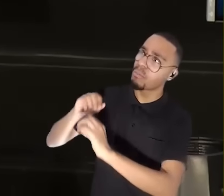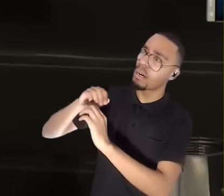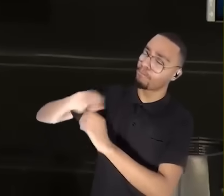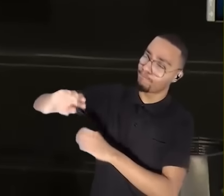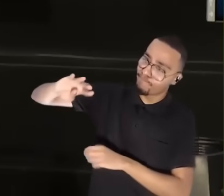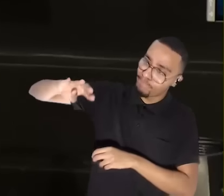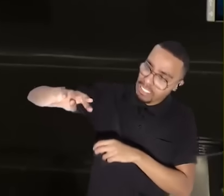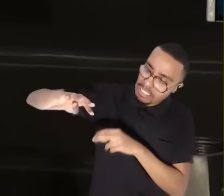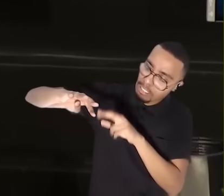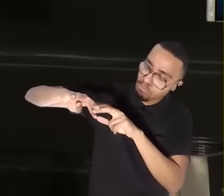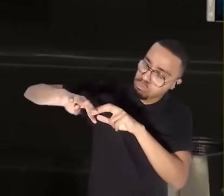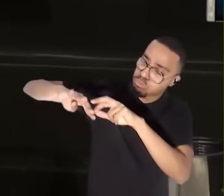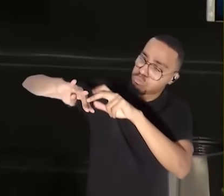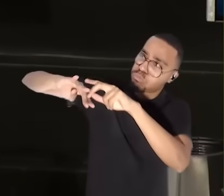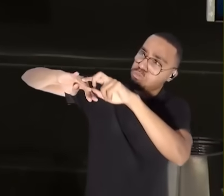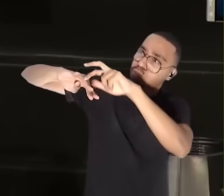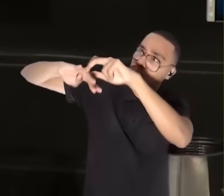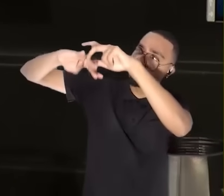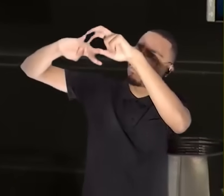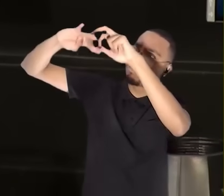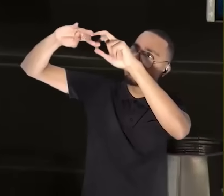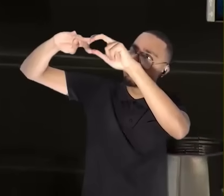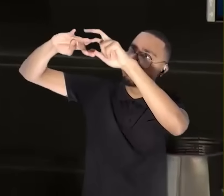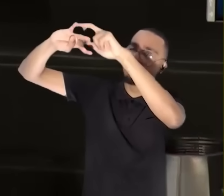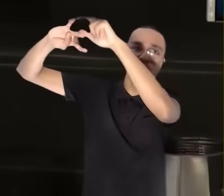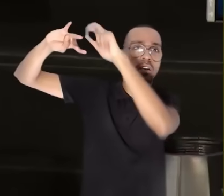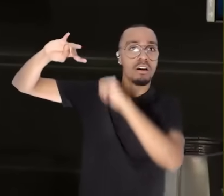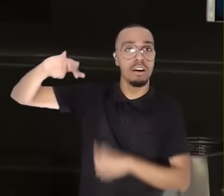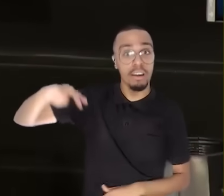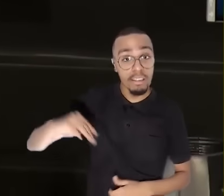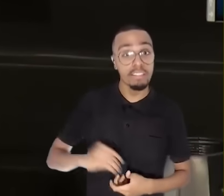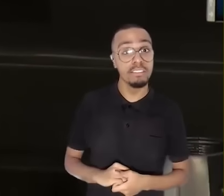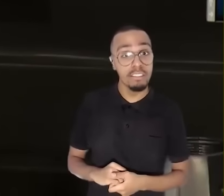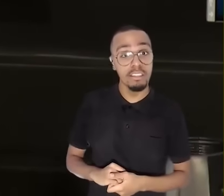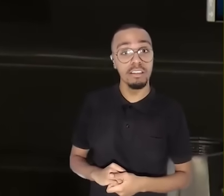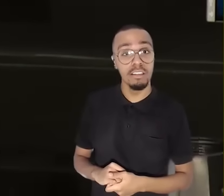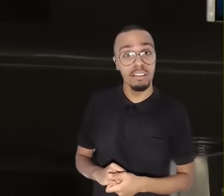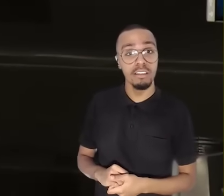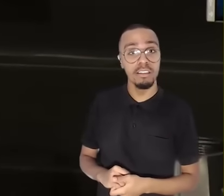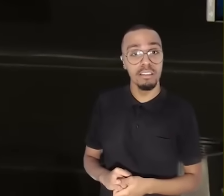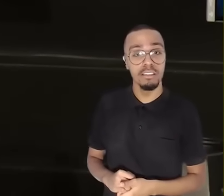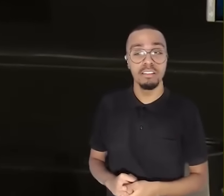nos céus. E eu quero dizer para você que você pode, a partir de hoje, ter calma.